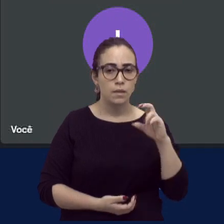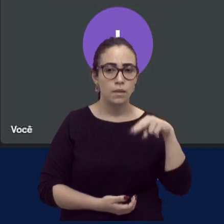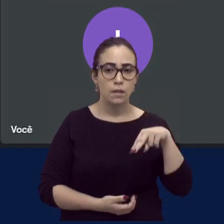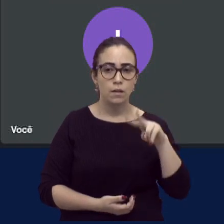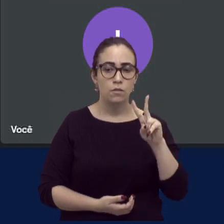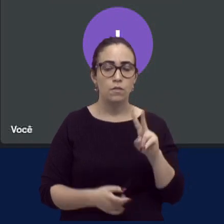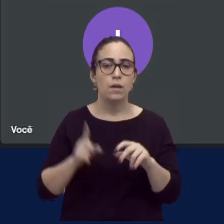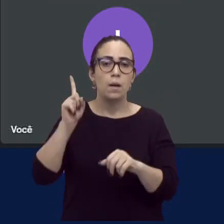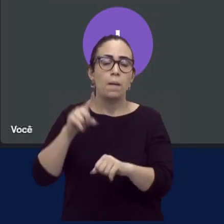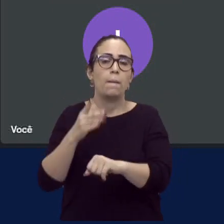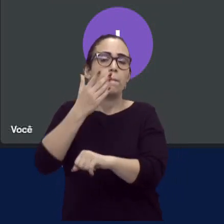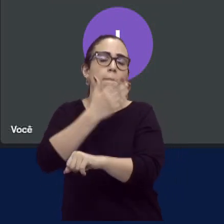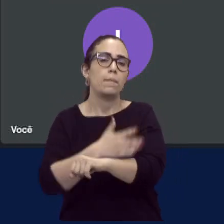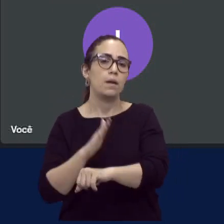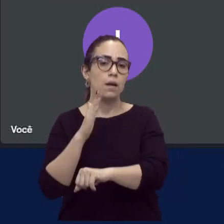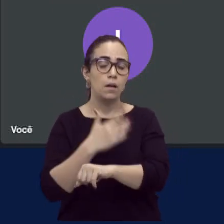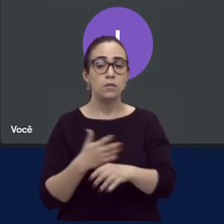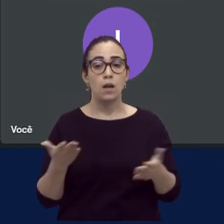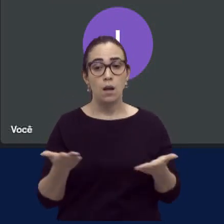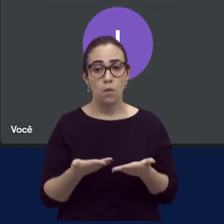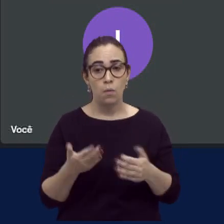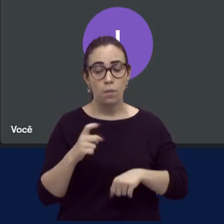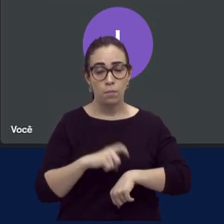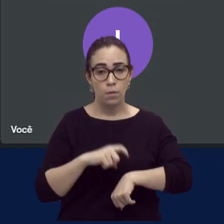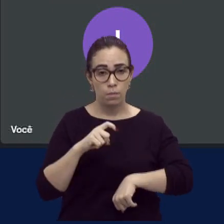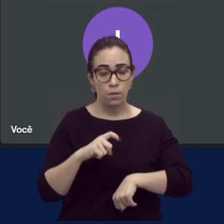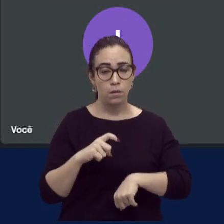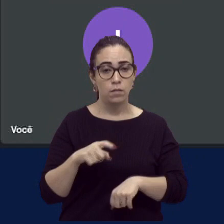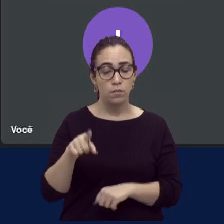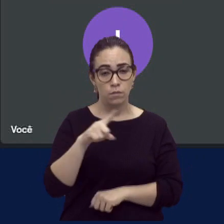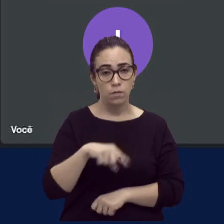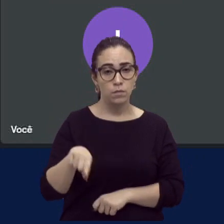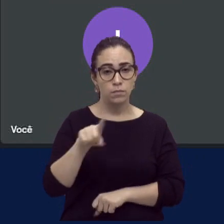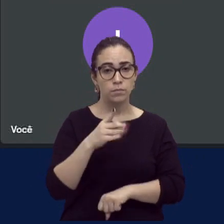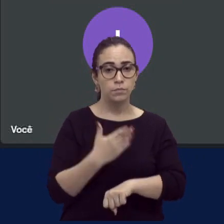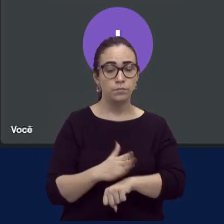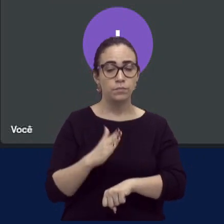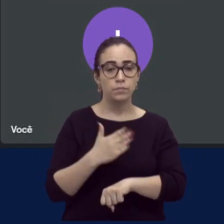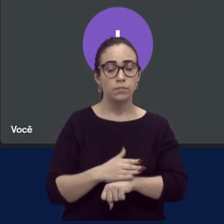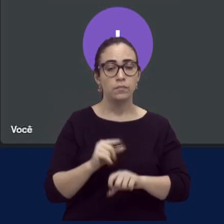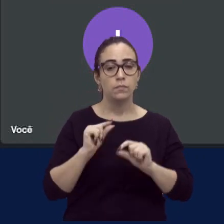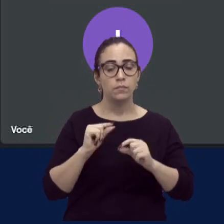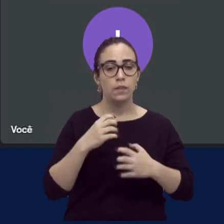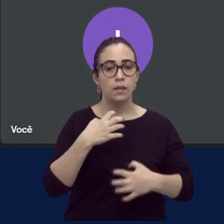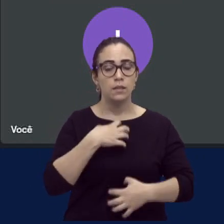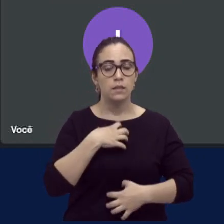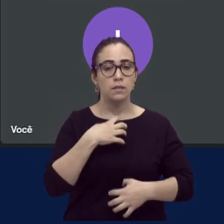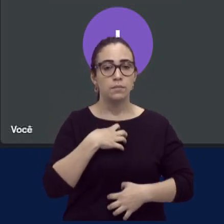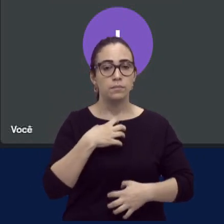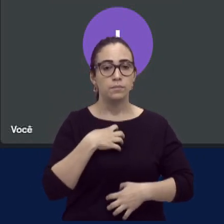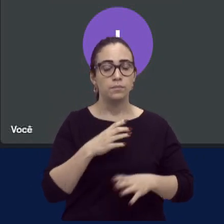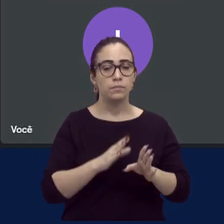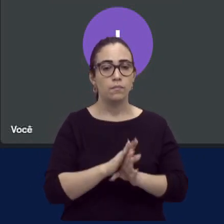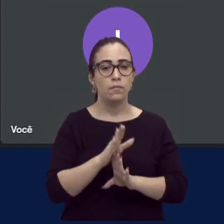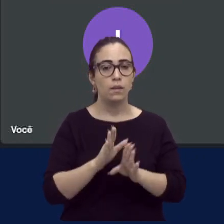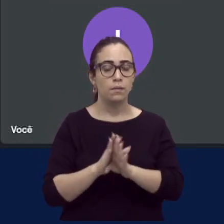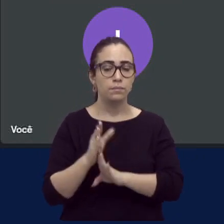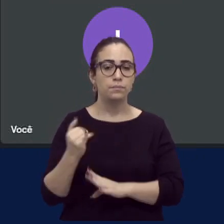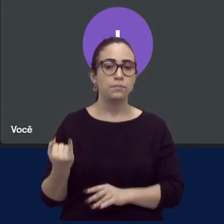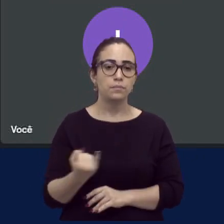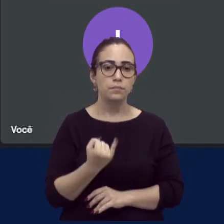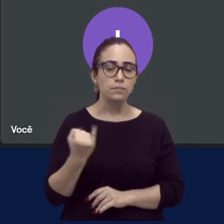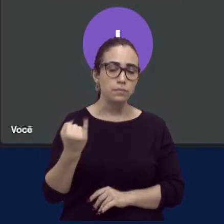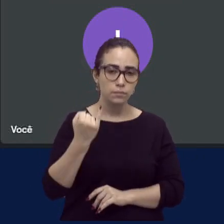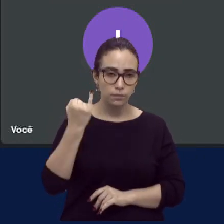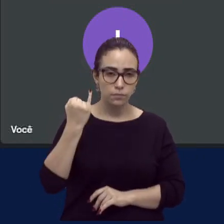prática. Nesse momento aqui, vocês estão tendo uma sensibilização do quanto é